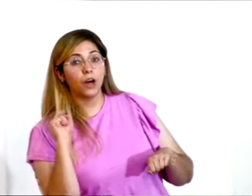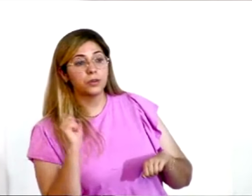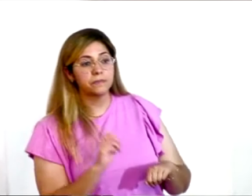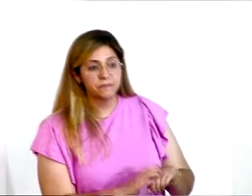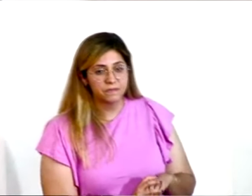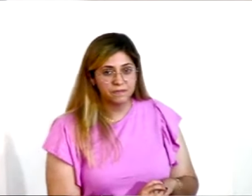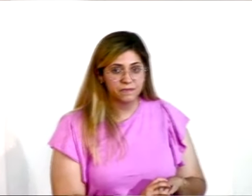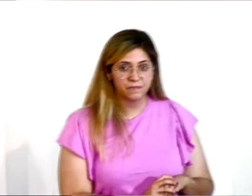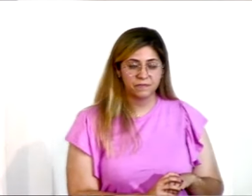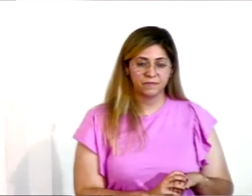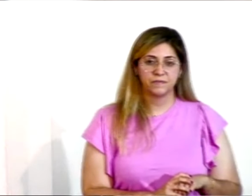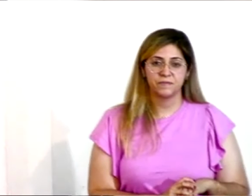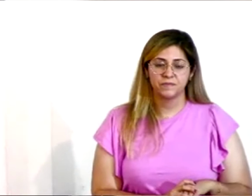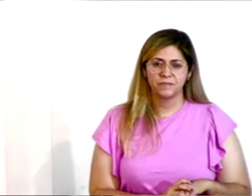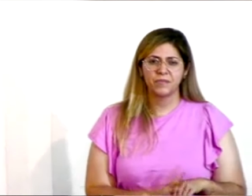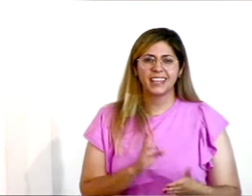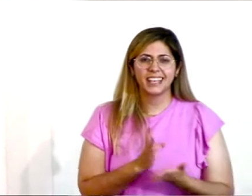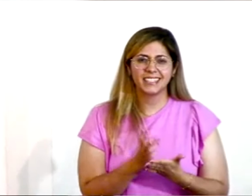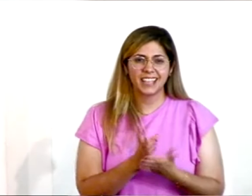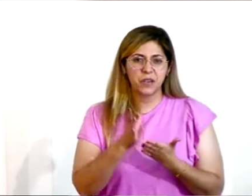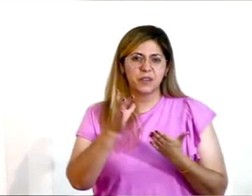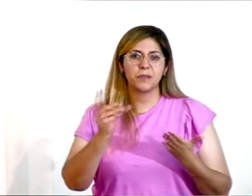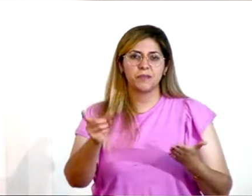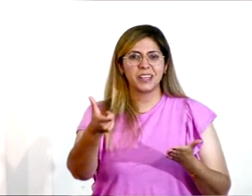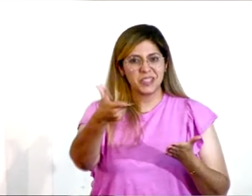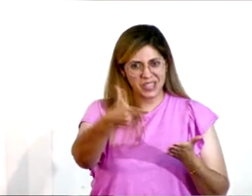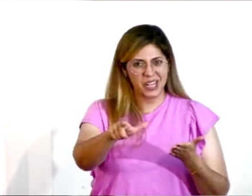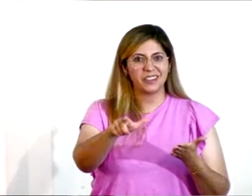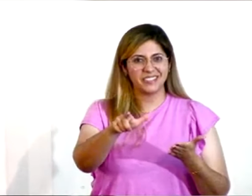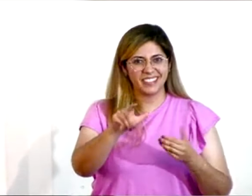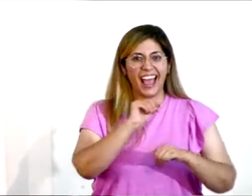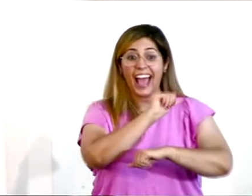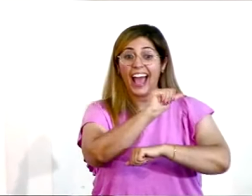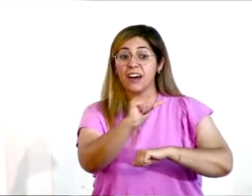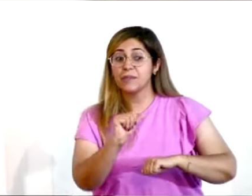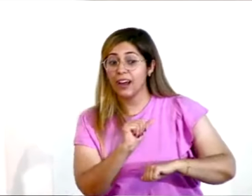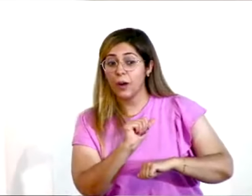aqui. E tem muitas vezes na Bíblia, Abraão,